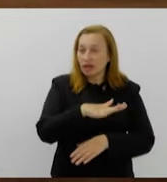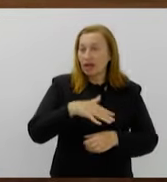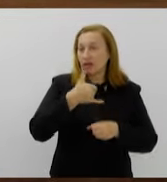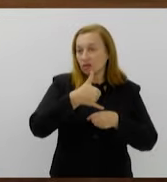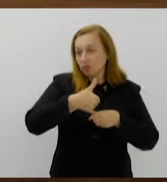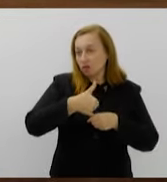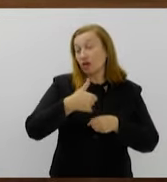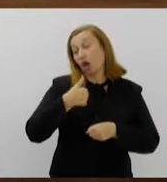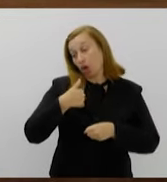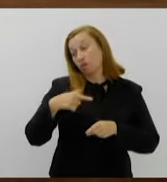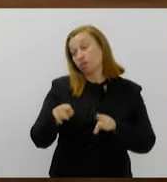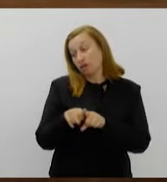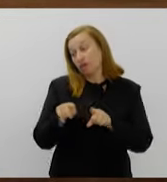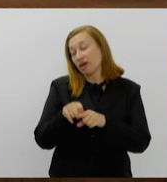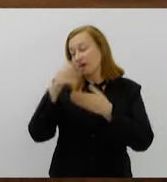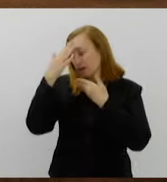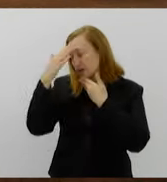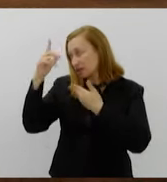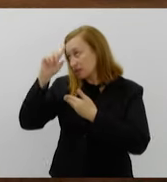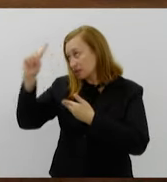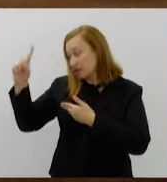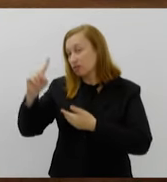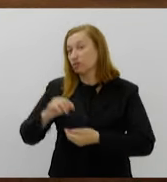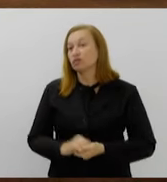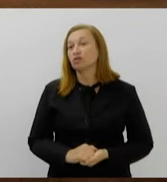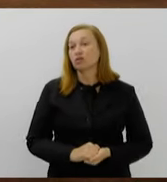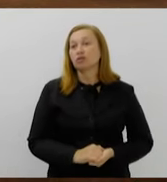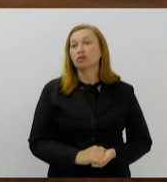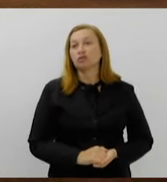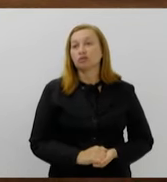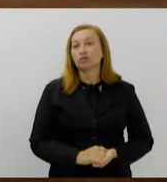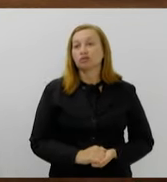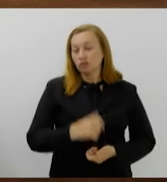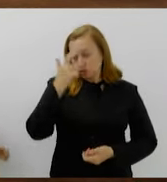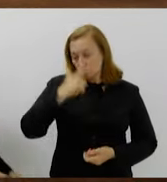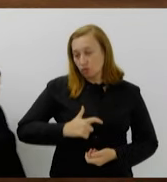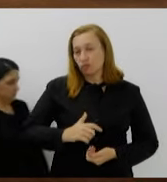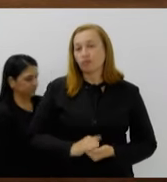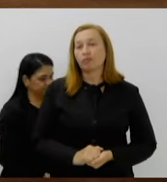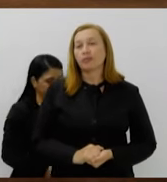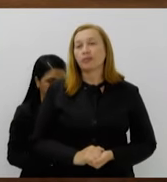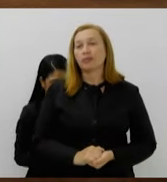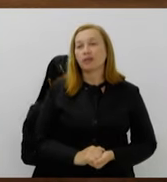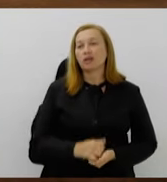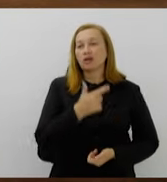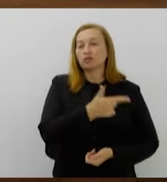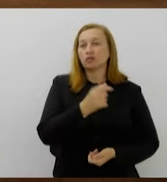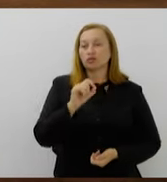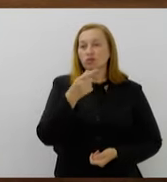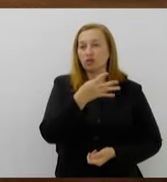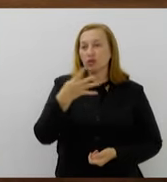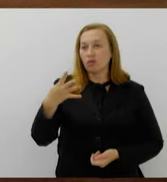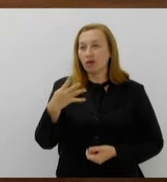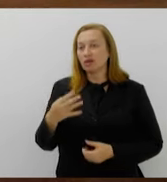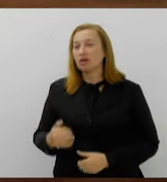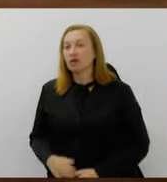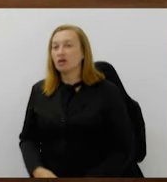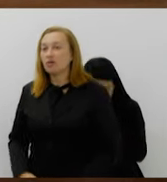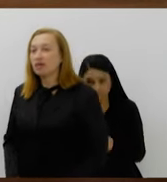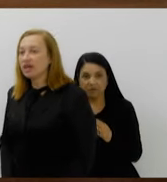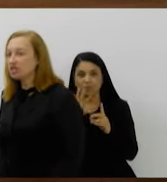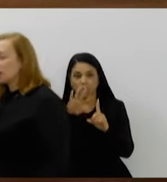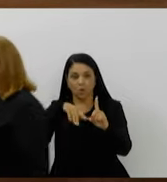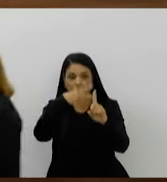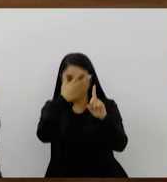também graças a Deus eh sou em 2004 foi homenageado por esta